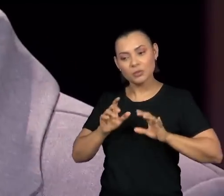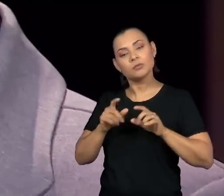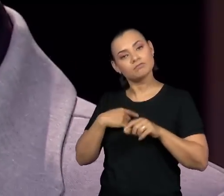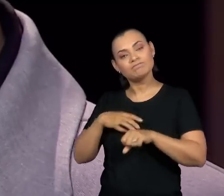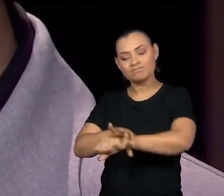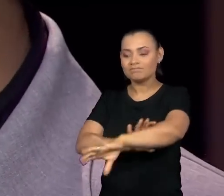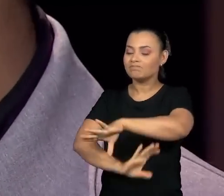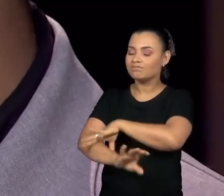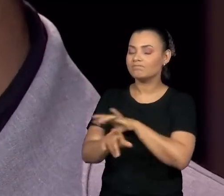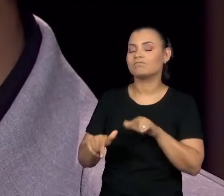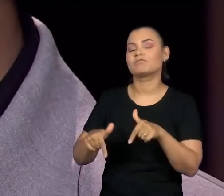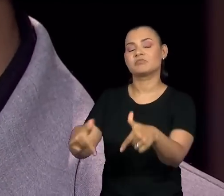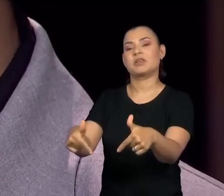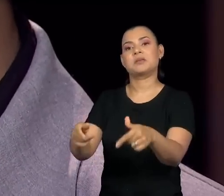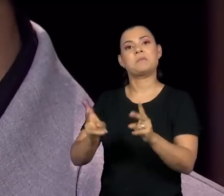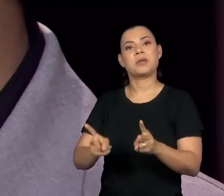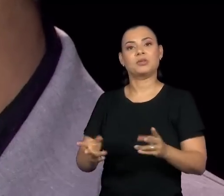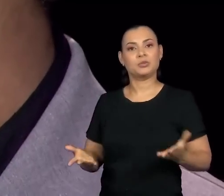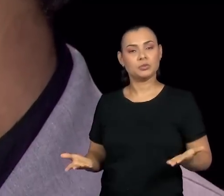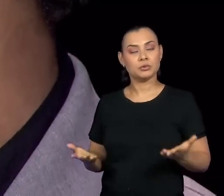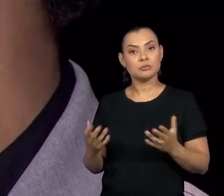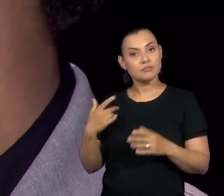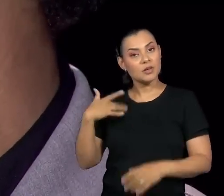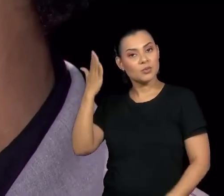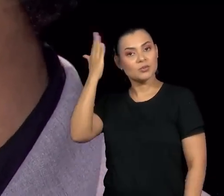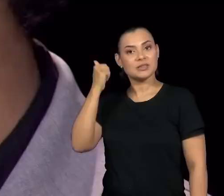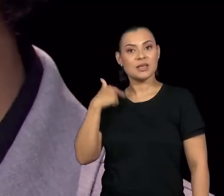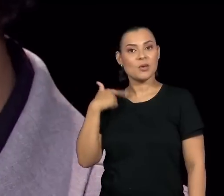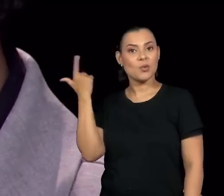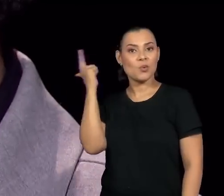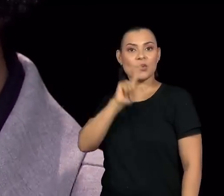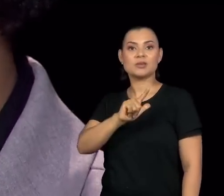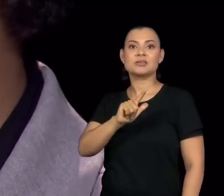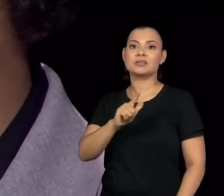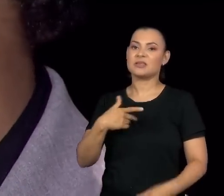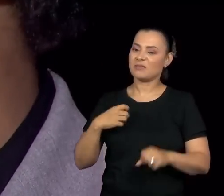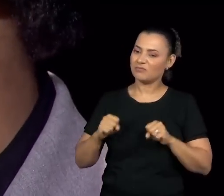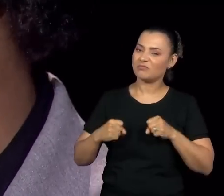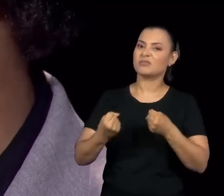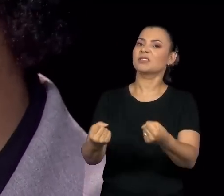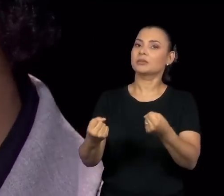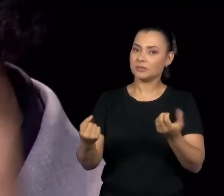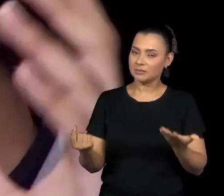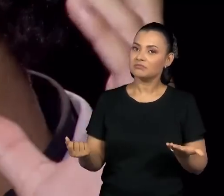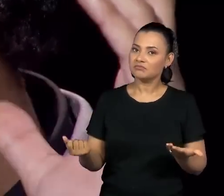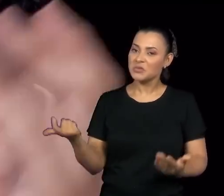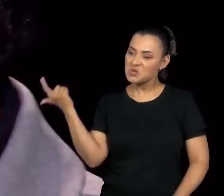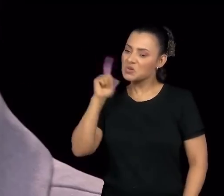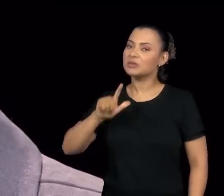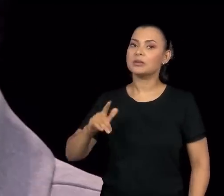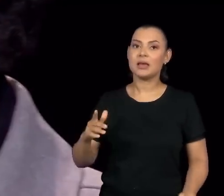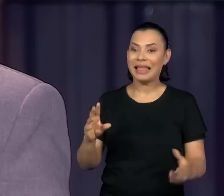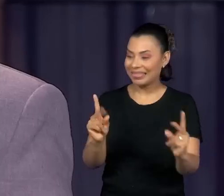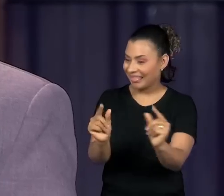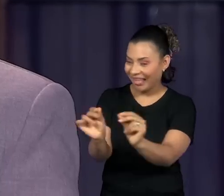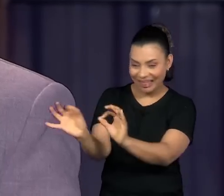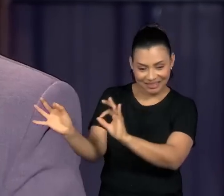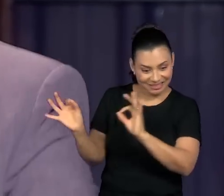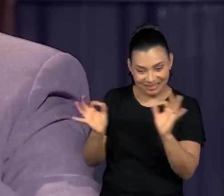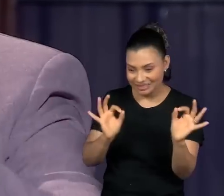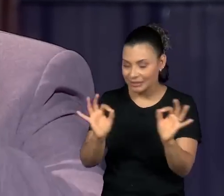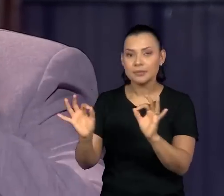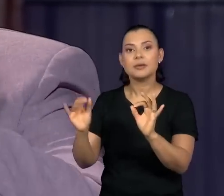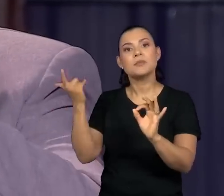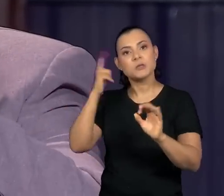fiz. E eu sei que eu consegui botar pra fuder numa situação de que com nada